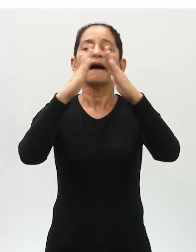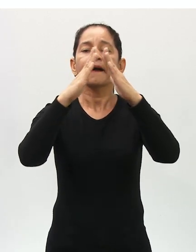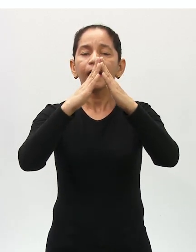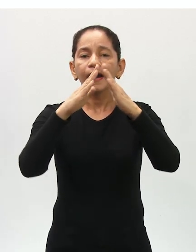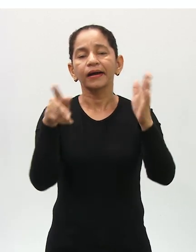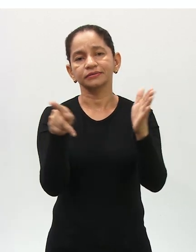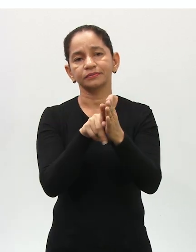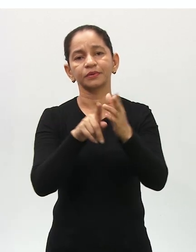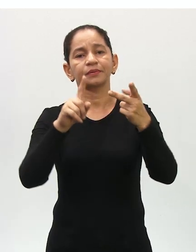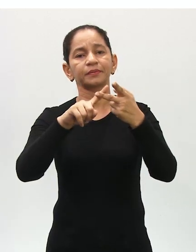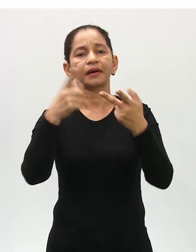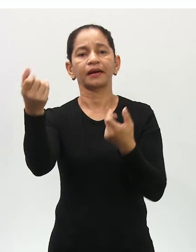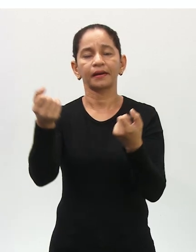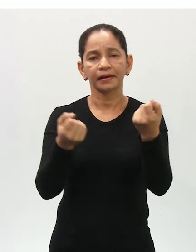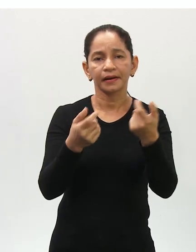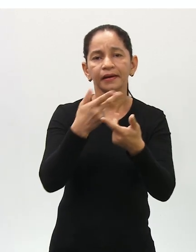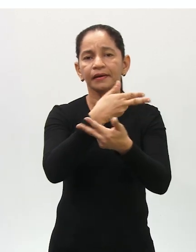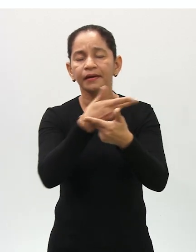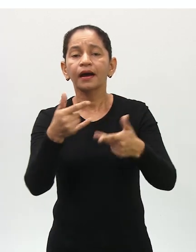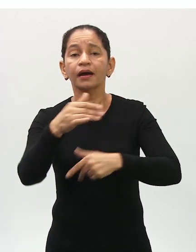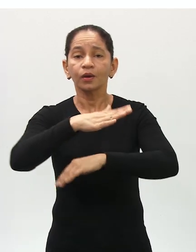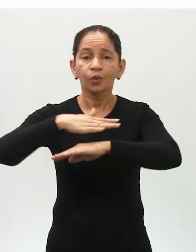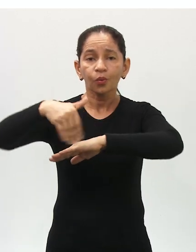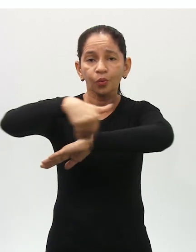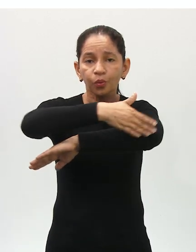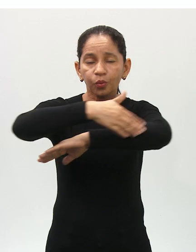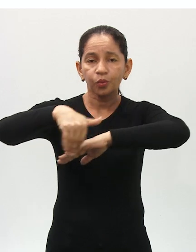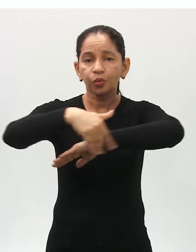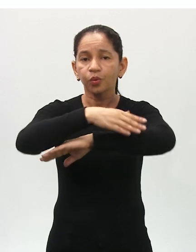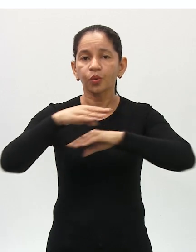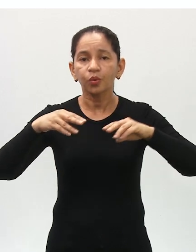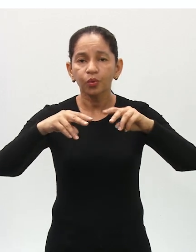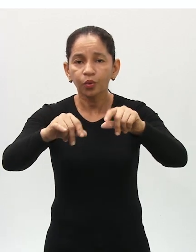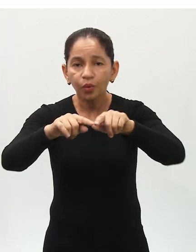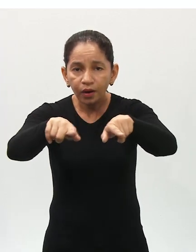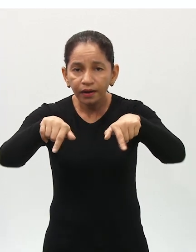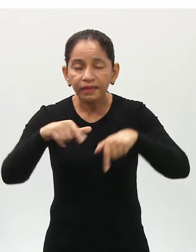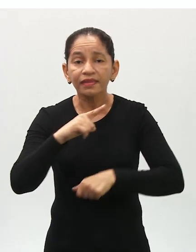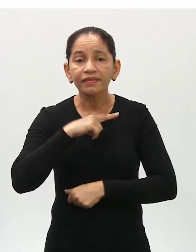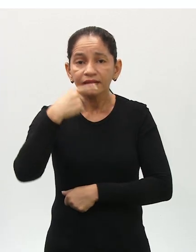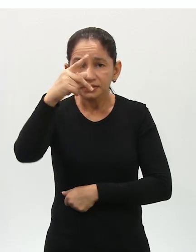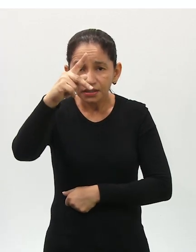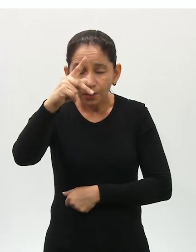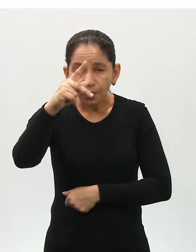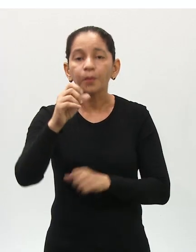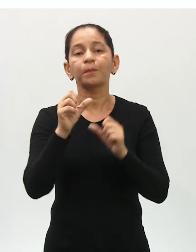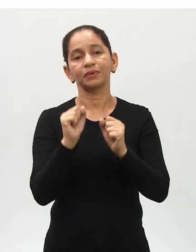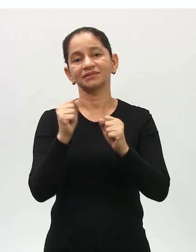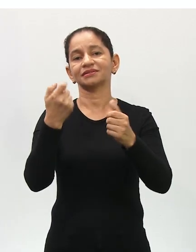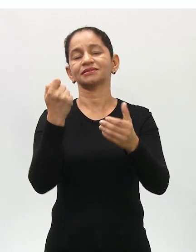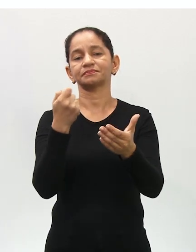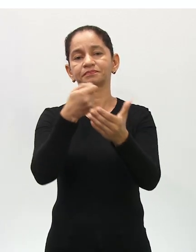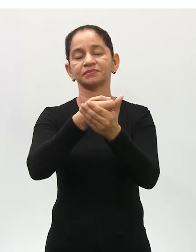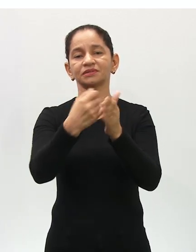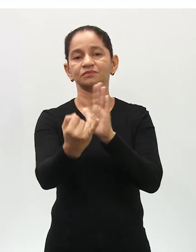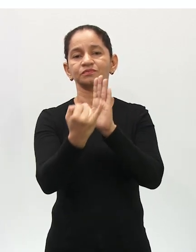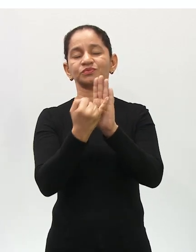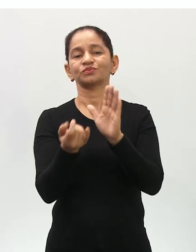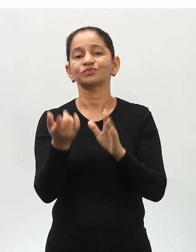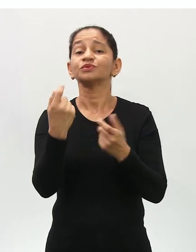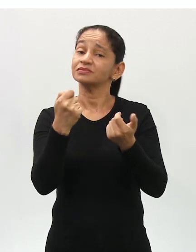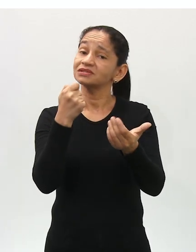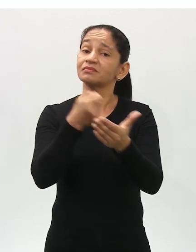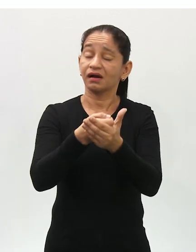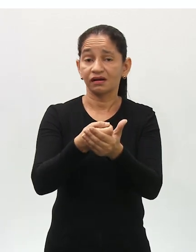sobre propriedade territorial e urbana, né? Então você tem um terreno, você tem uma propriedade, por você ter esse bem, você